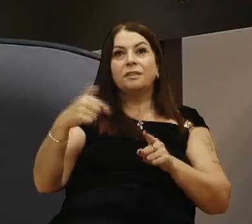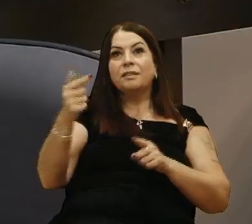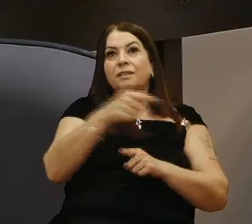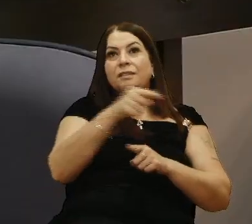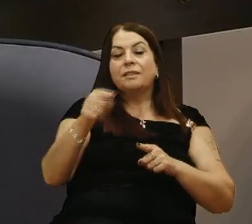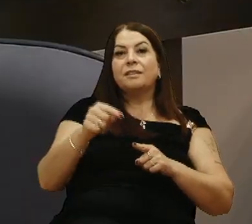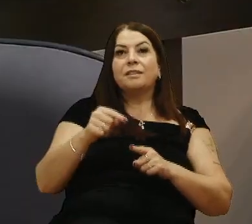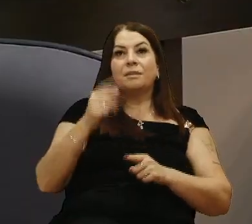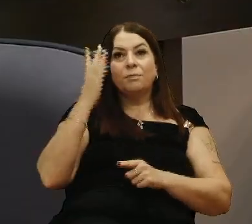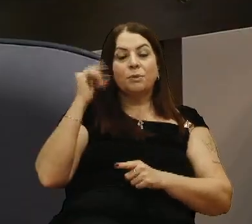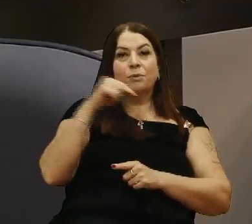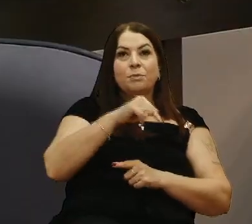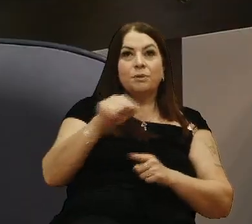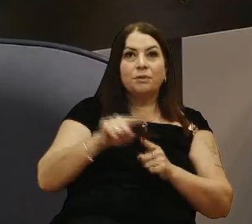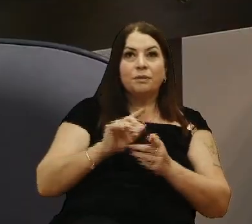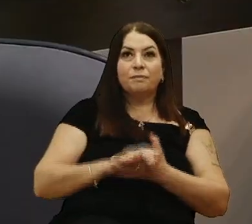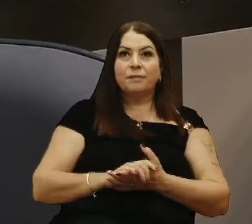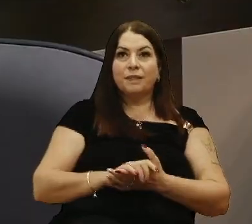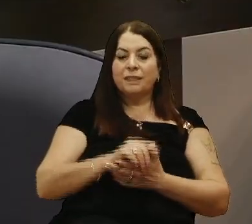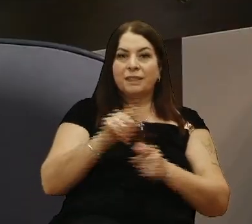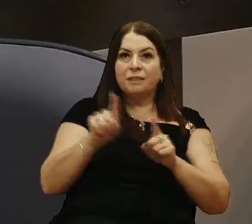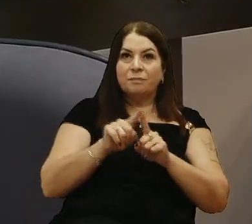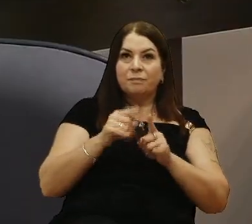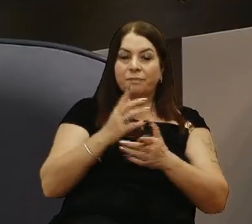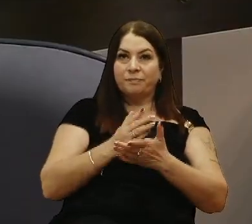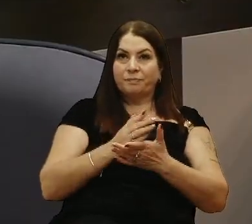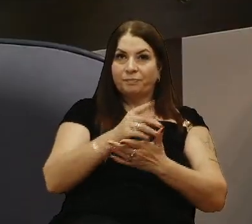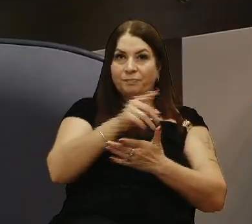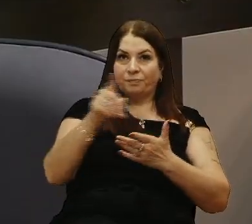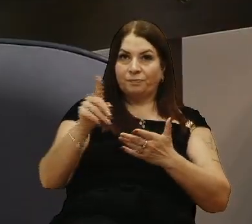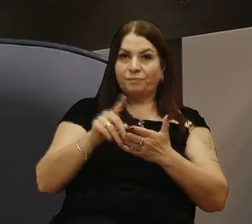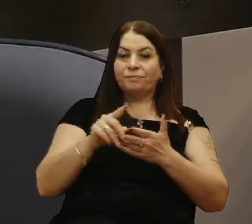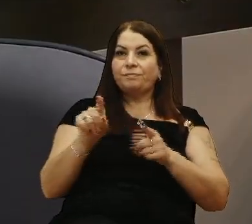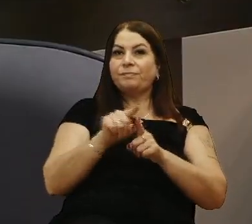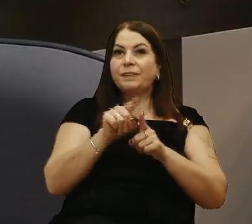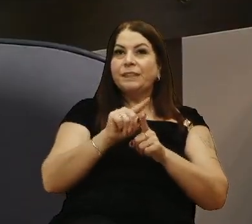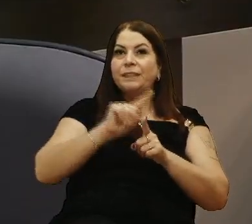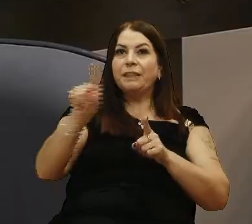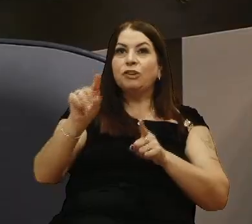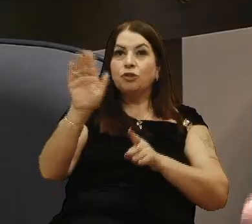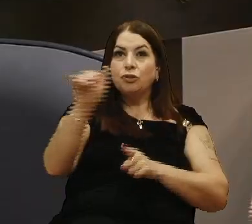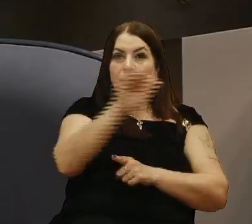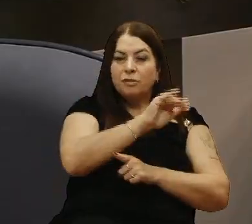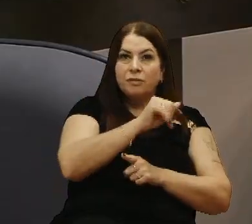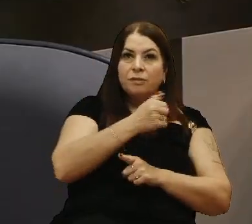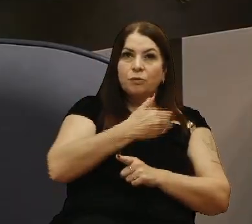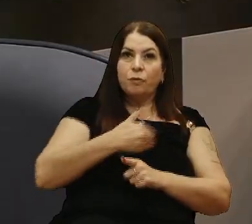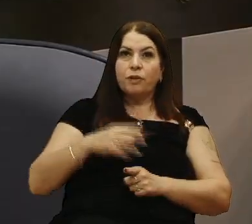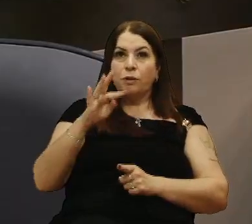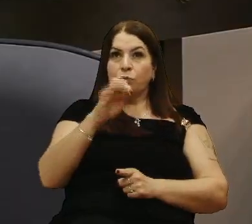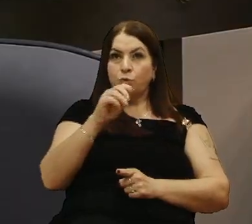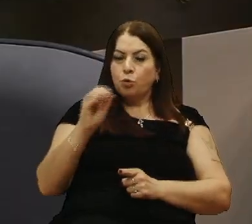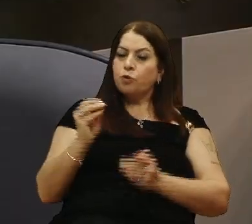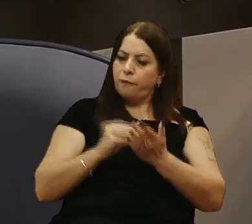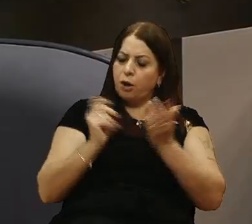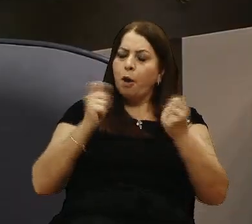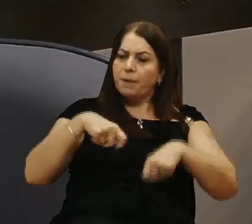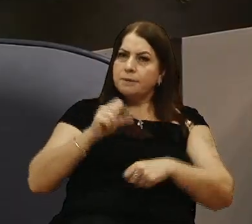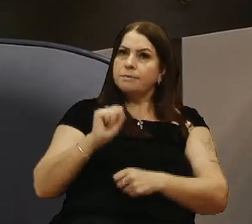eu estou vereador, né? Mas amanhã depois a gente não é mais nada, minha profissão é vendedor. Eu vou estar lá fora chamando ele de governo tosco incompetente, ou